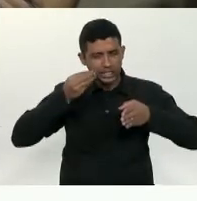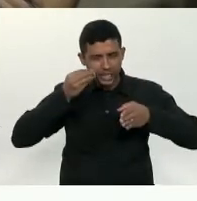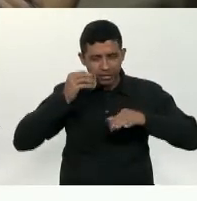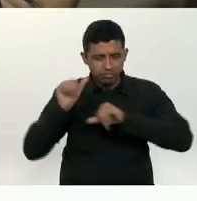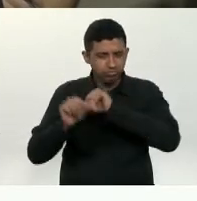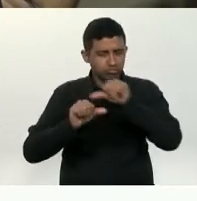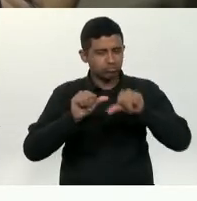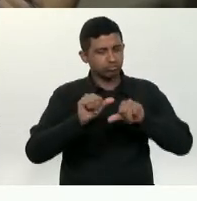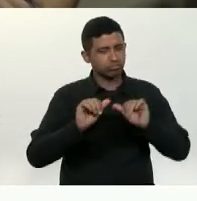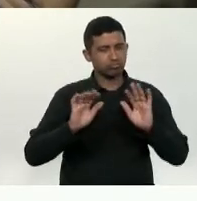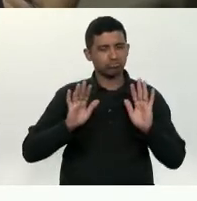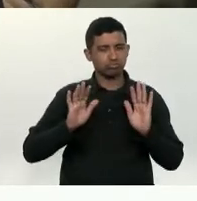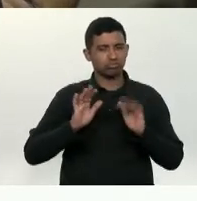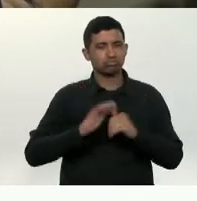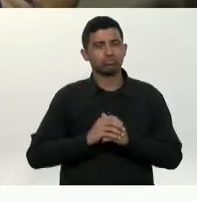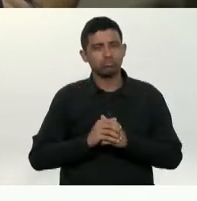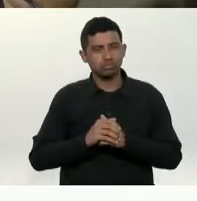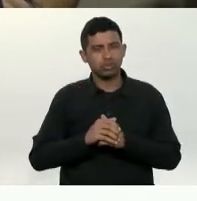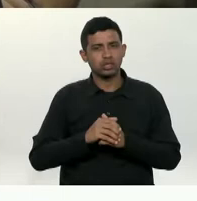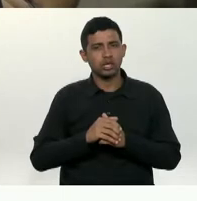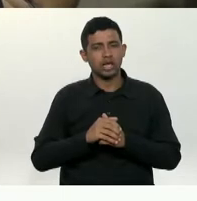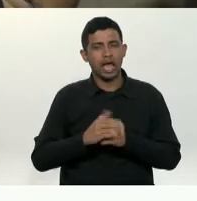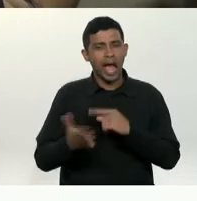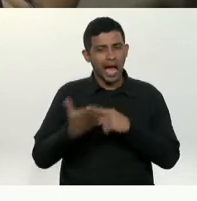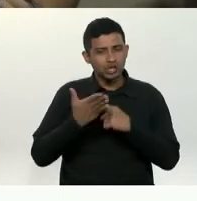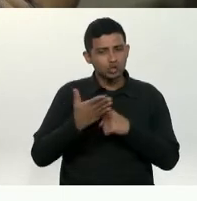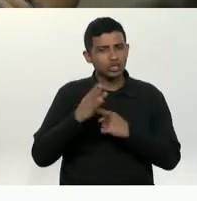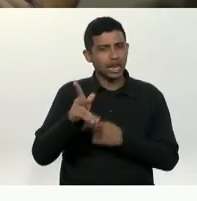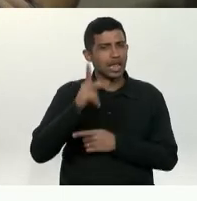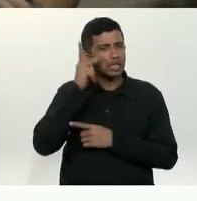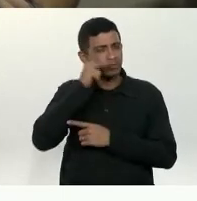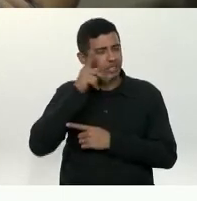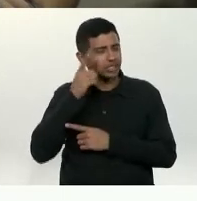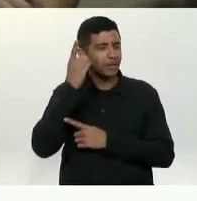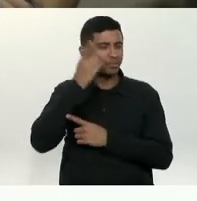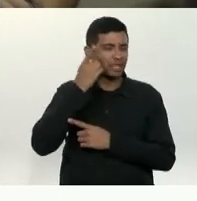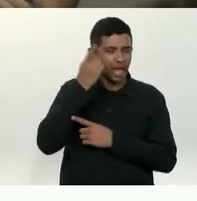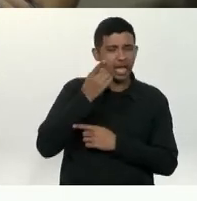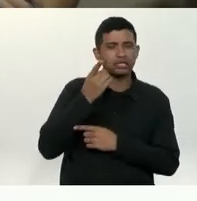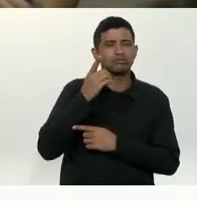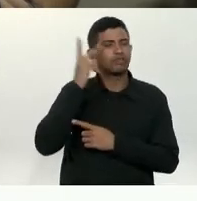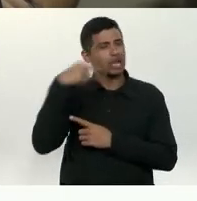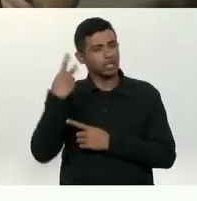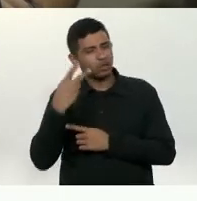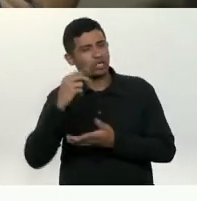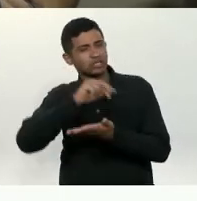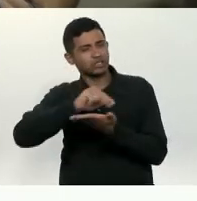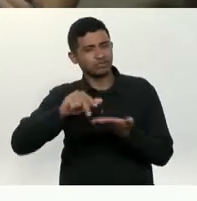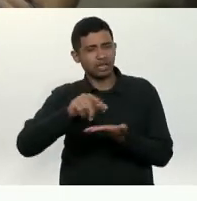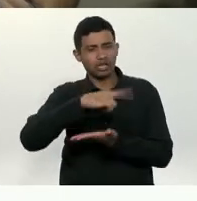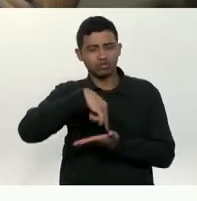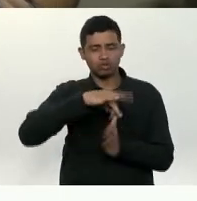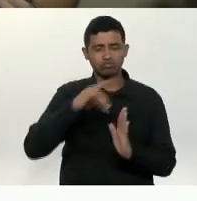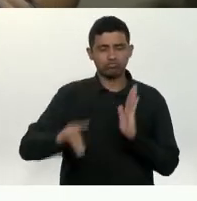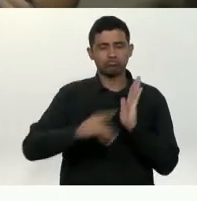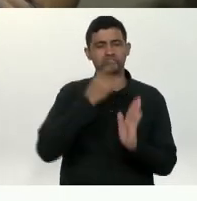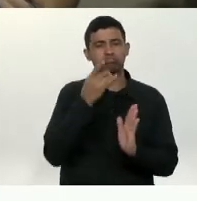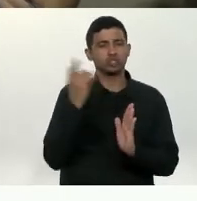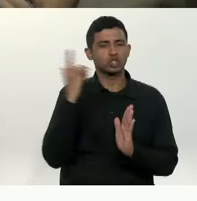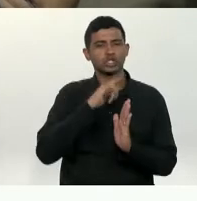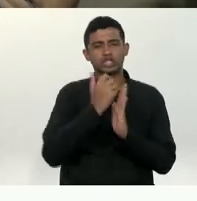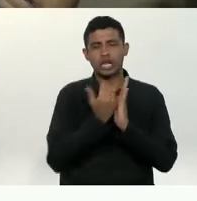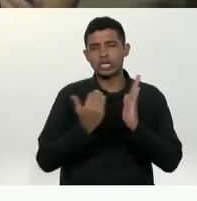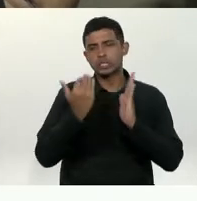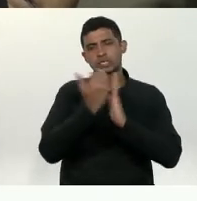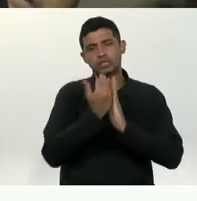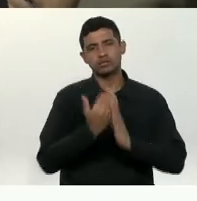inclusive, com a cooperação do Parlamento, com a ajuda do Parlamento, será muito mais vantajoso e a outorga fatalmente terá um valor superior àquele que está